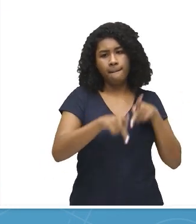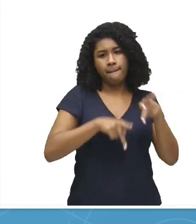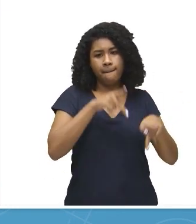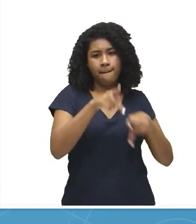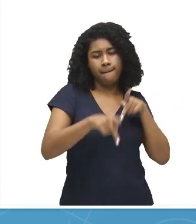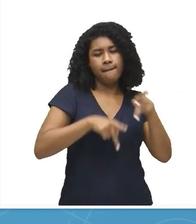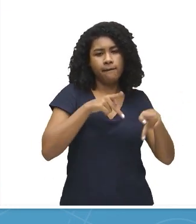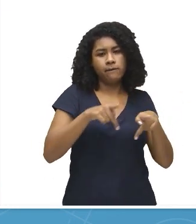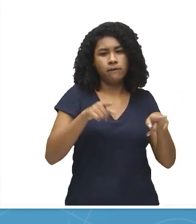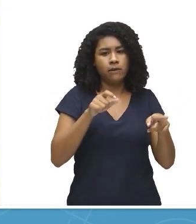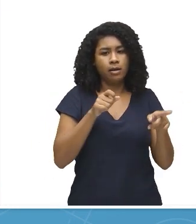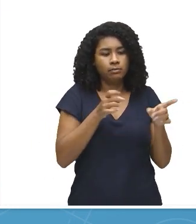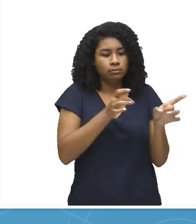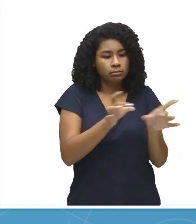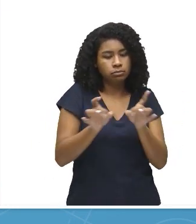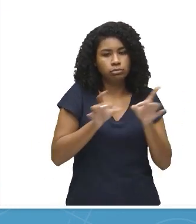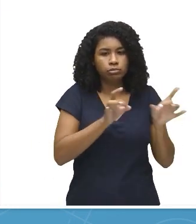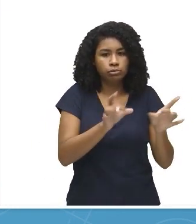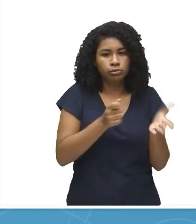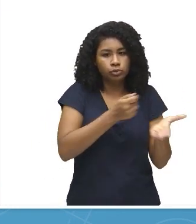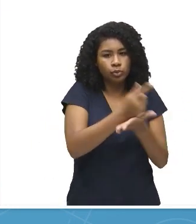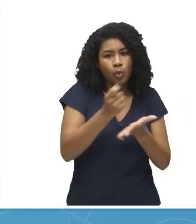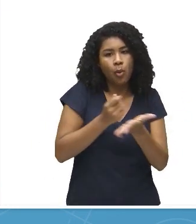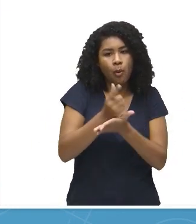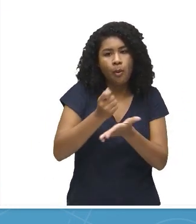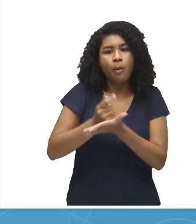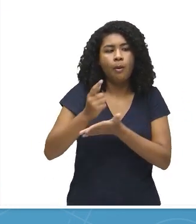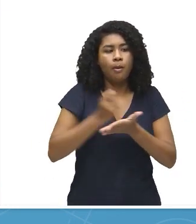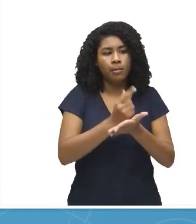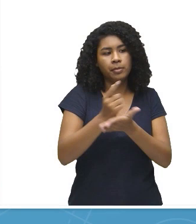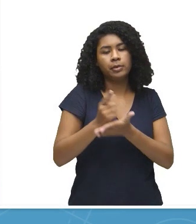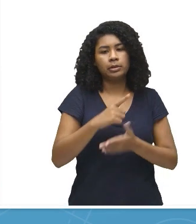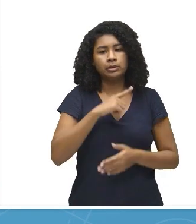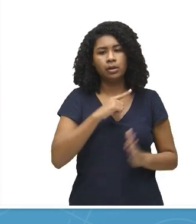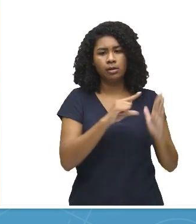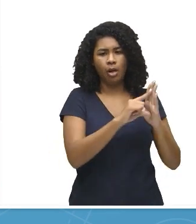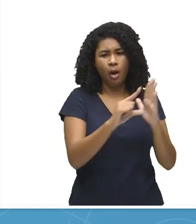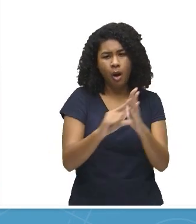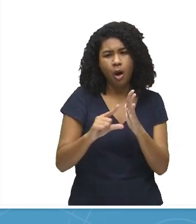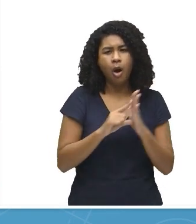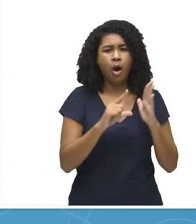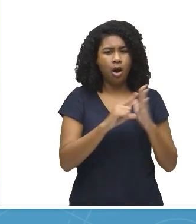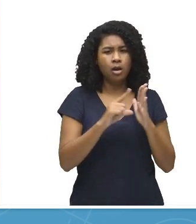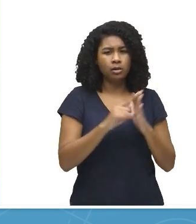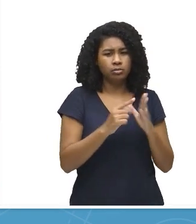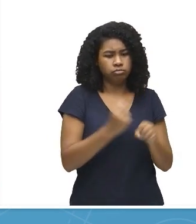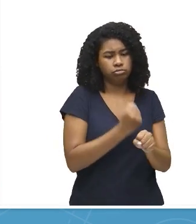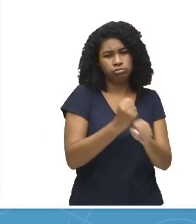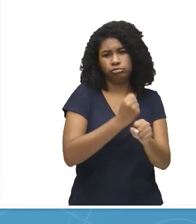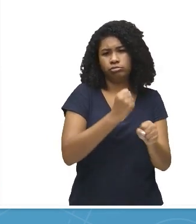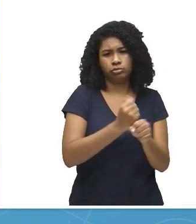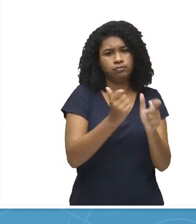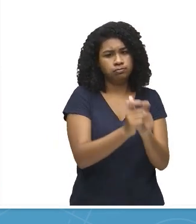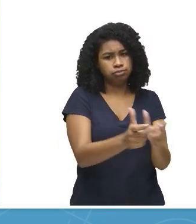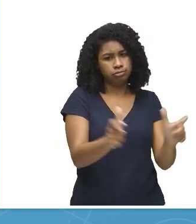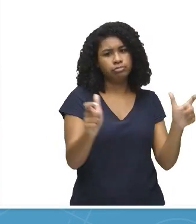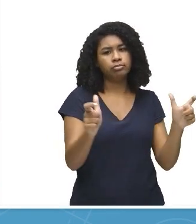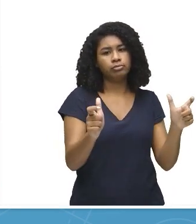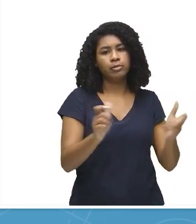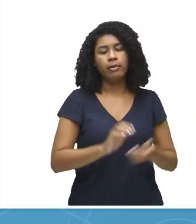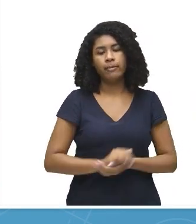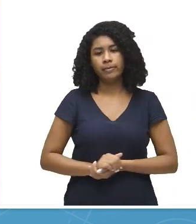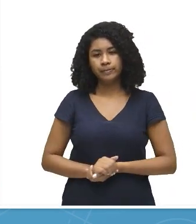de mercadorias, né? Consequentemente, ocorrendo aí pelo êxodo rural. Aí